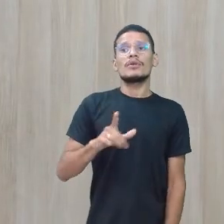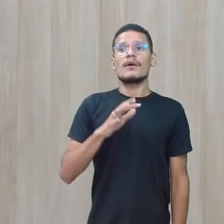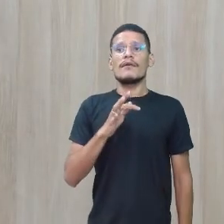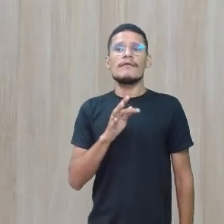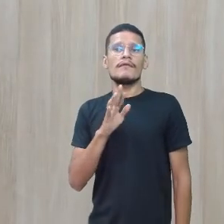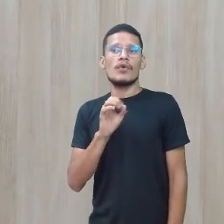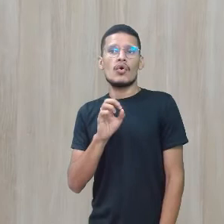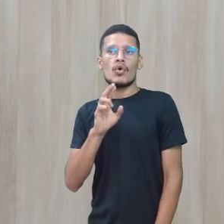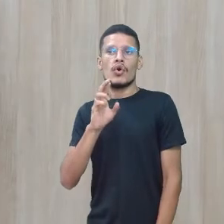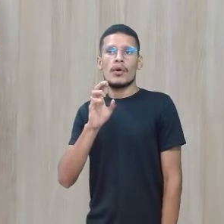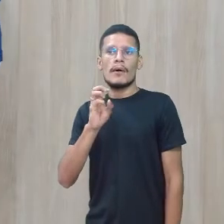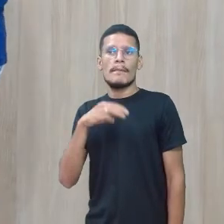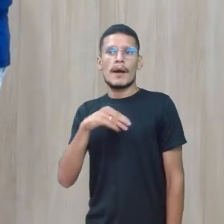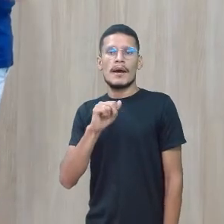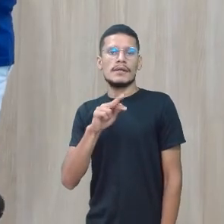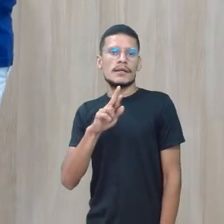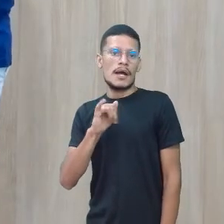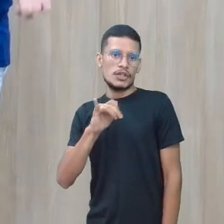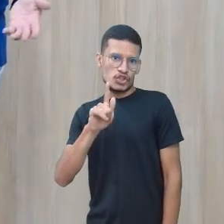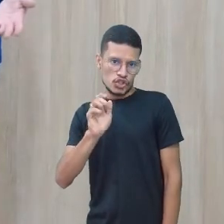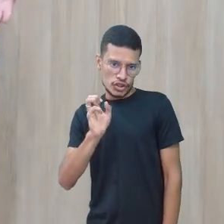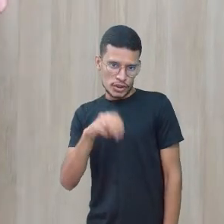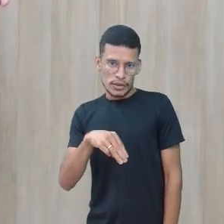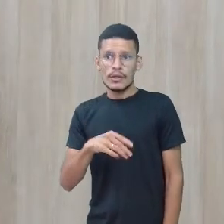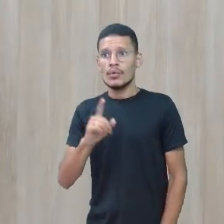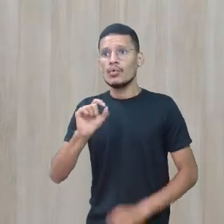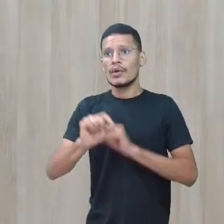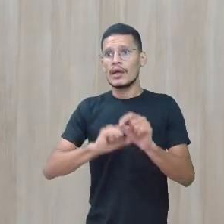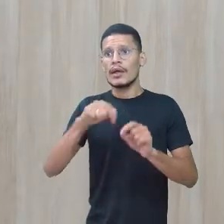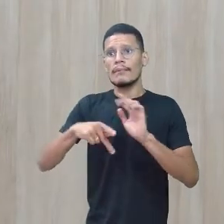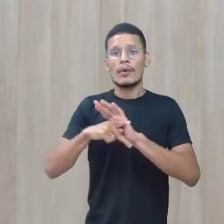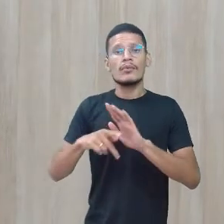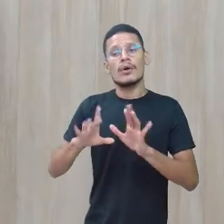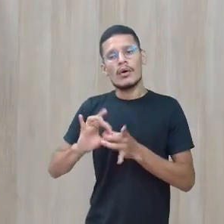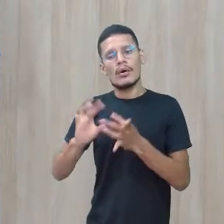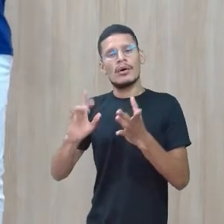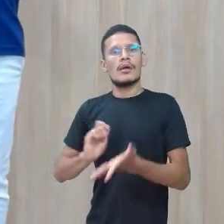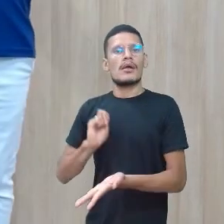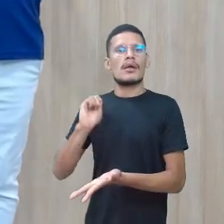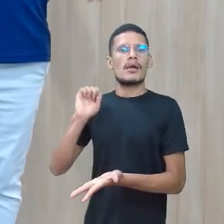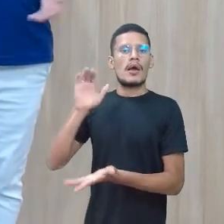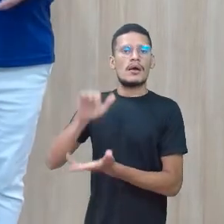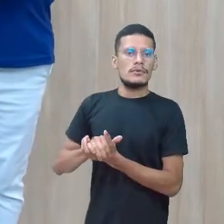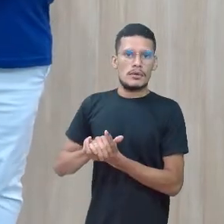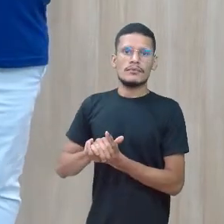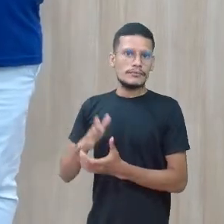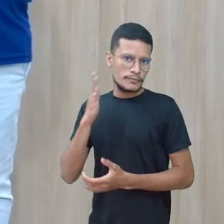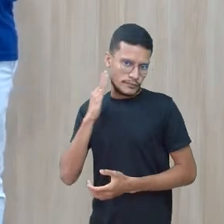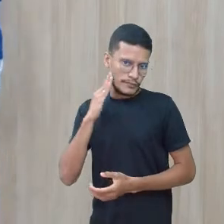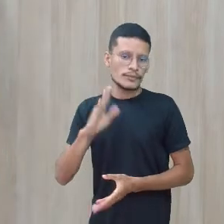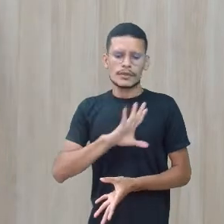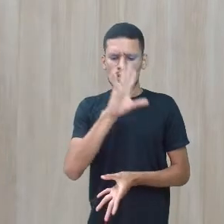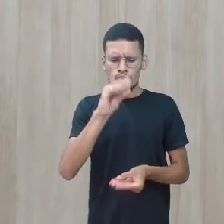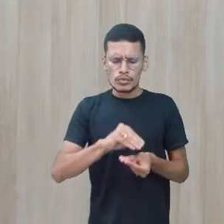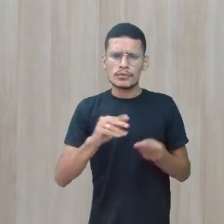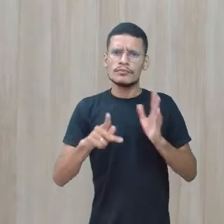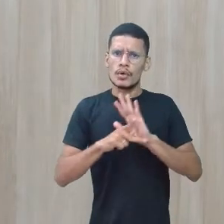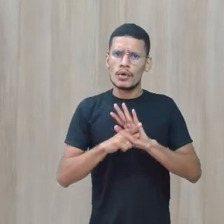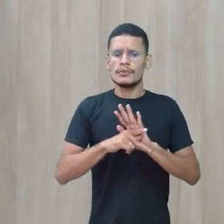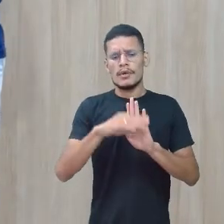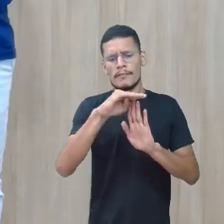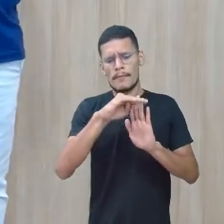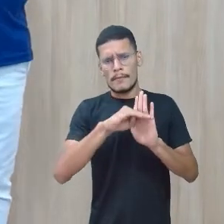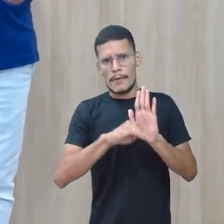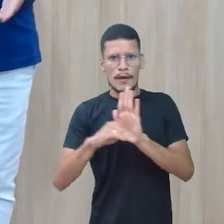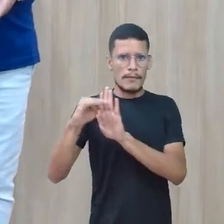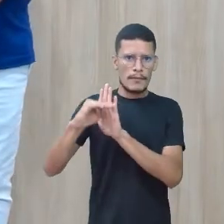que ele pagava para ter autorização para casar, certo? Então, aí a gente tem um resumo, né, dos tributos, né, que